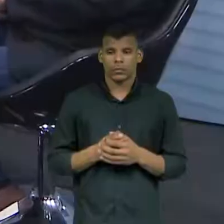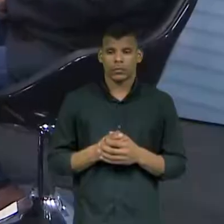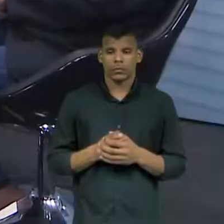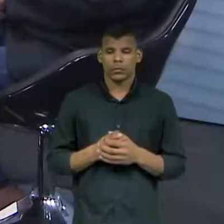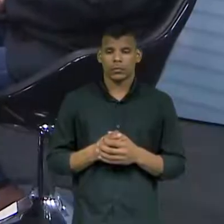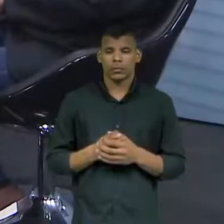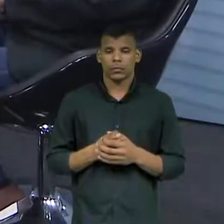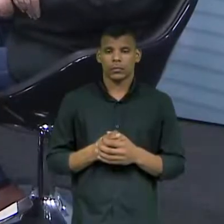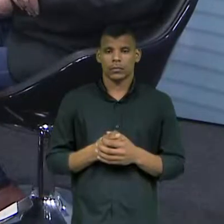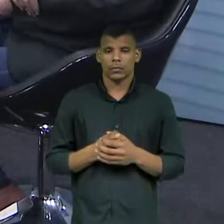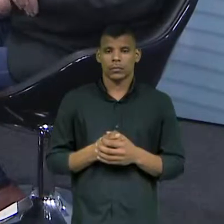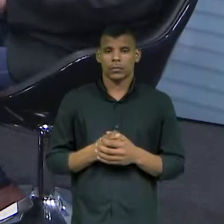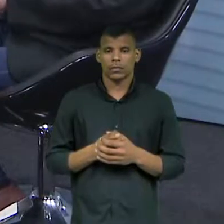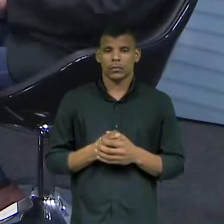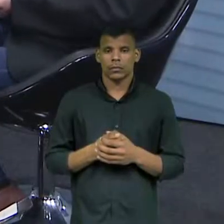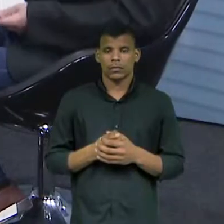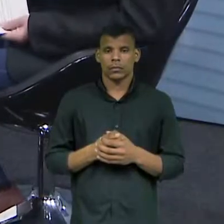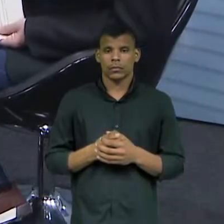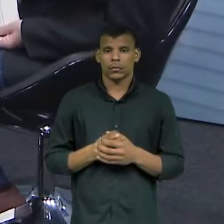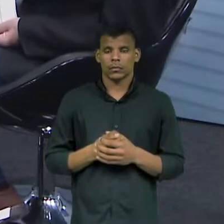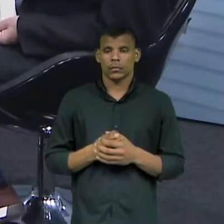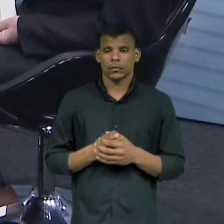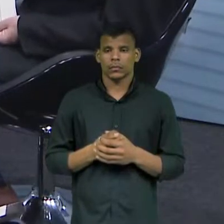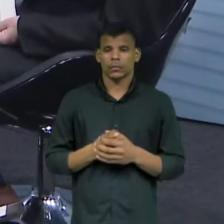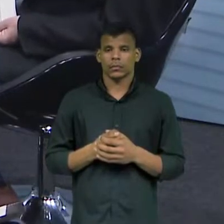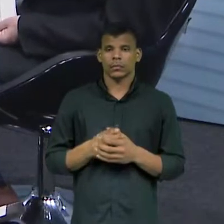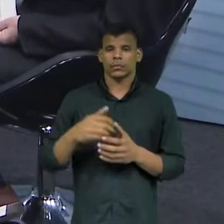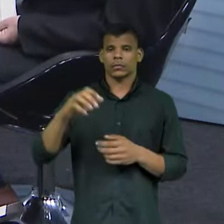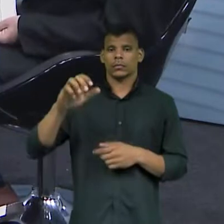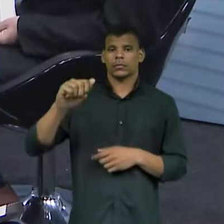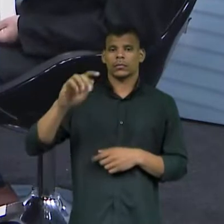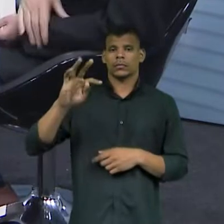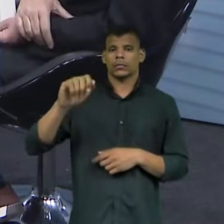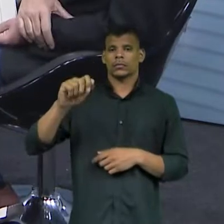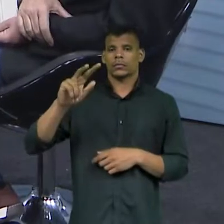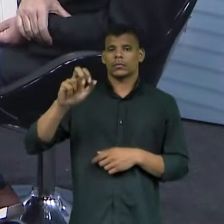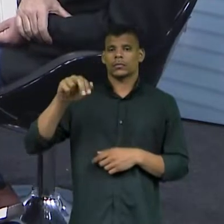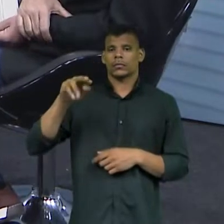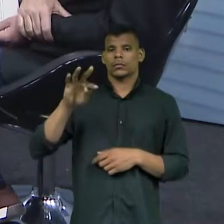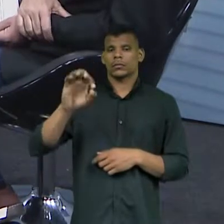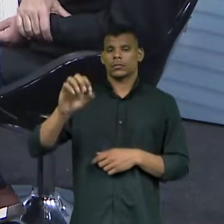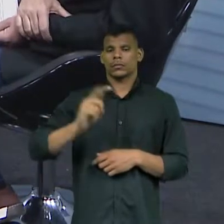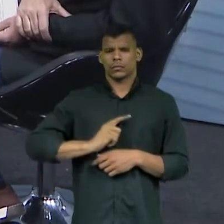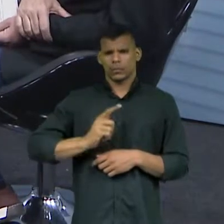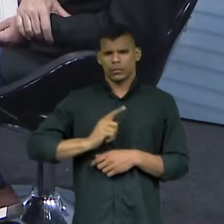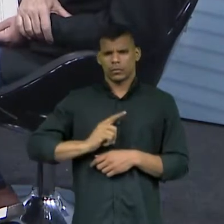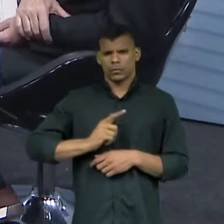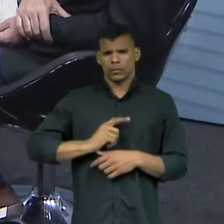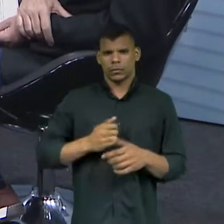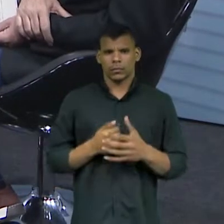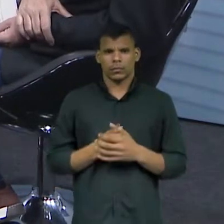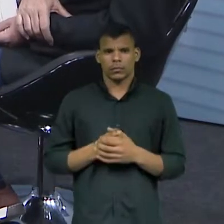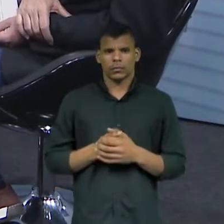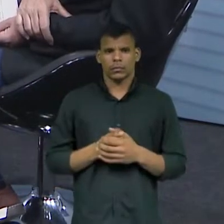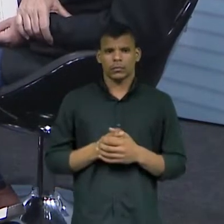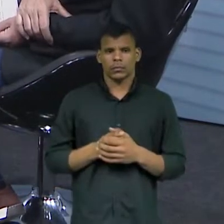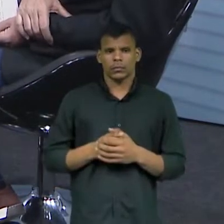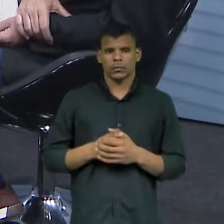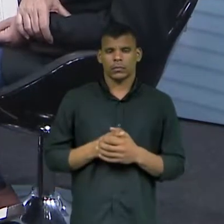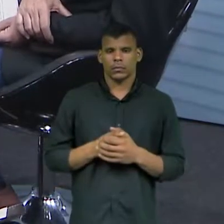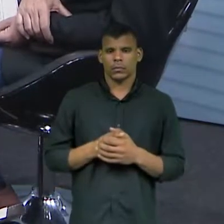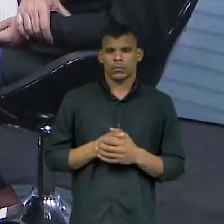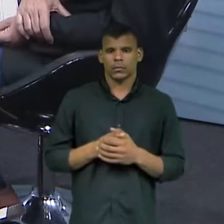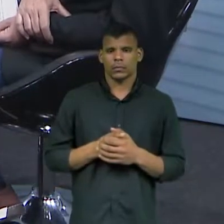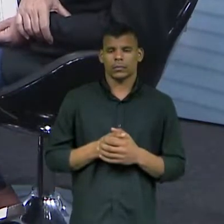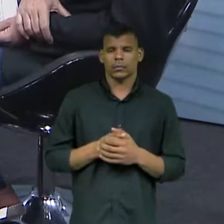derruba o bicho, né? Pois é. E aí... Como é que chama aquilo? É catavento? Aerogerador. Turbina eólica. Turbina. Então,